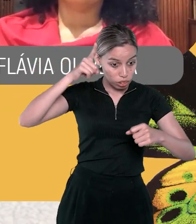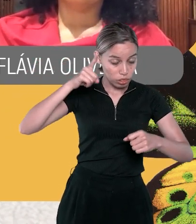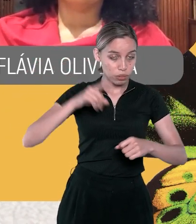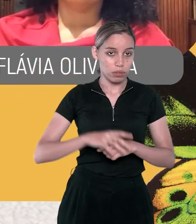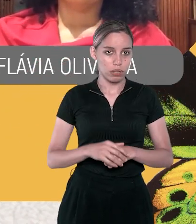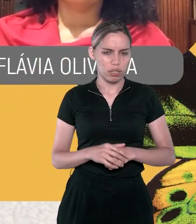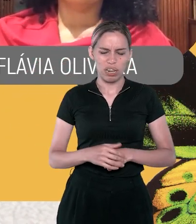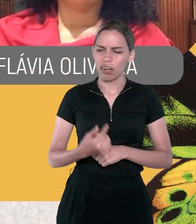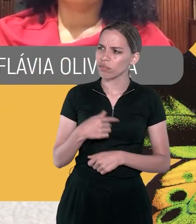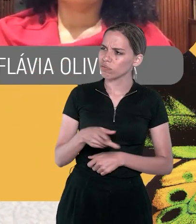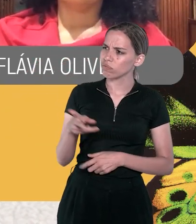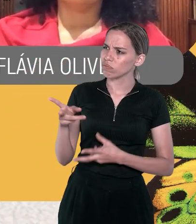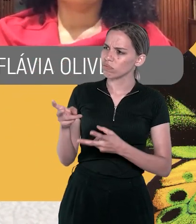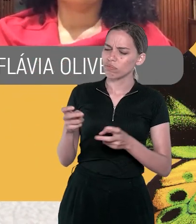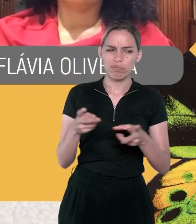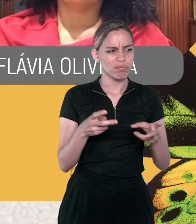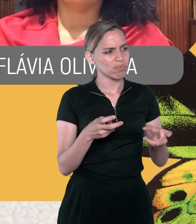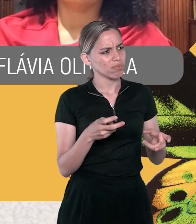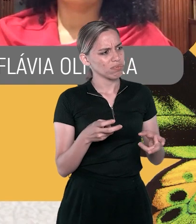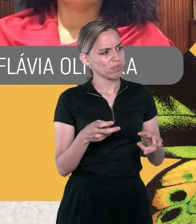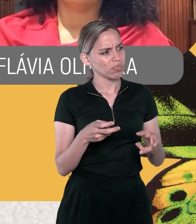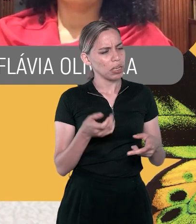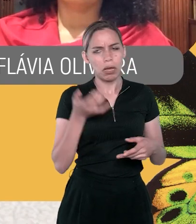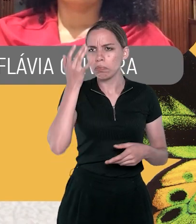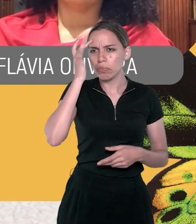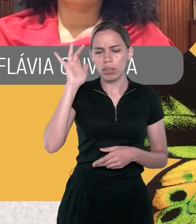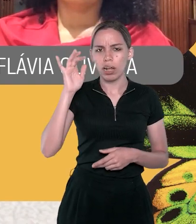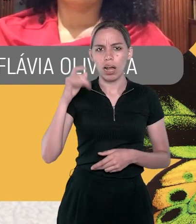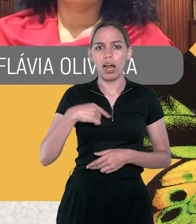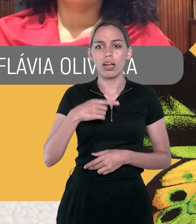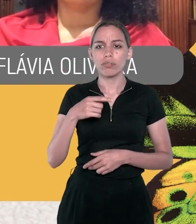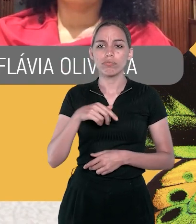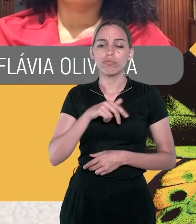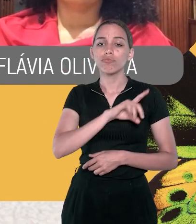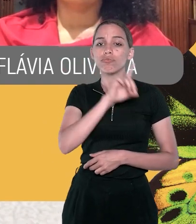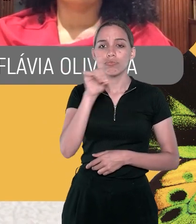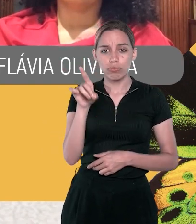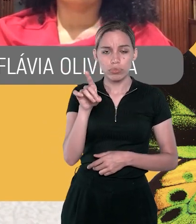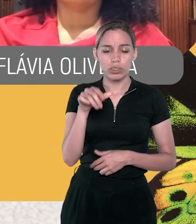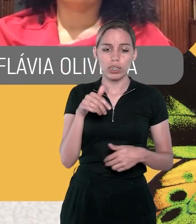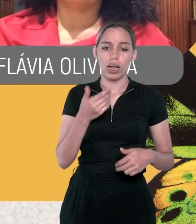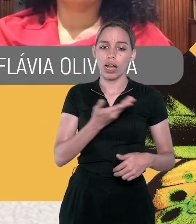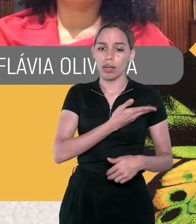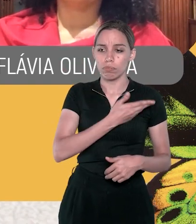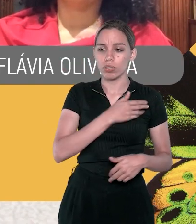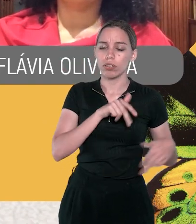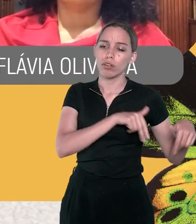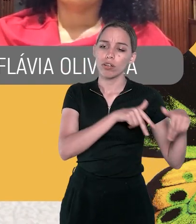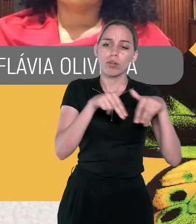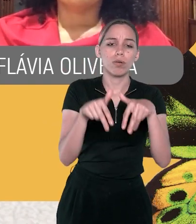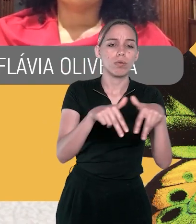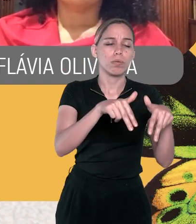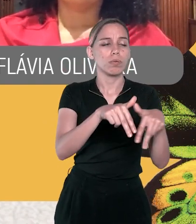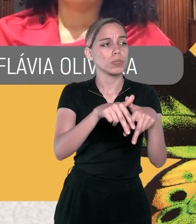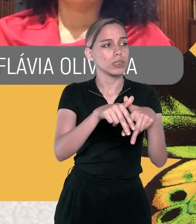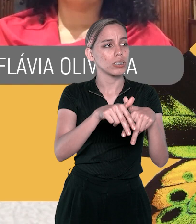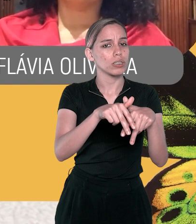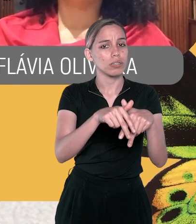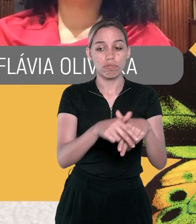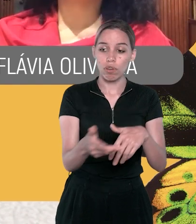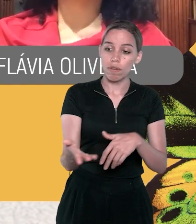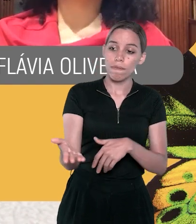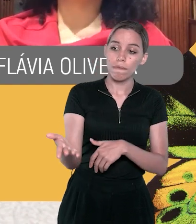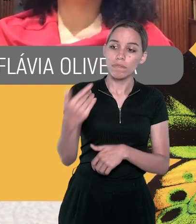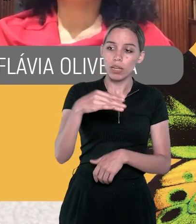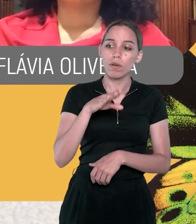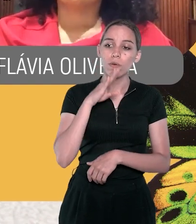o que estava se passando até que uma amiga negra minha me levou para conhecer a Ítaca dos Negros, entendeu? E era